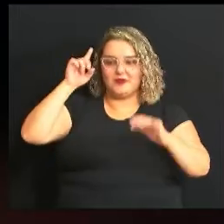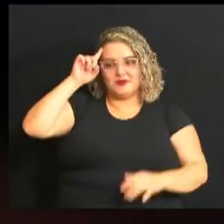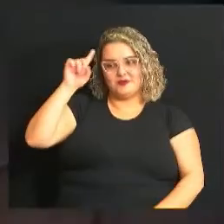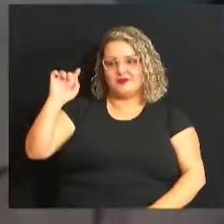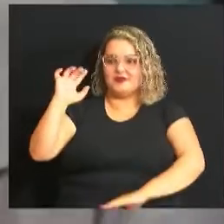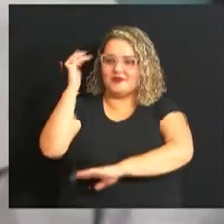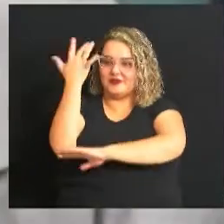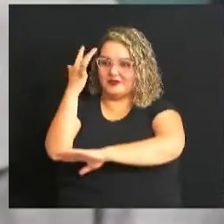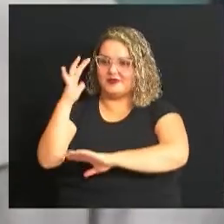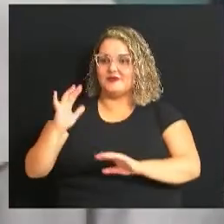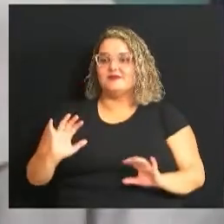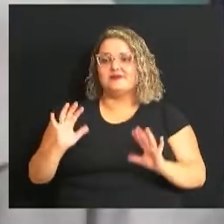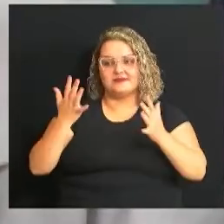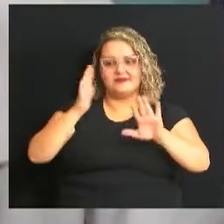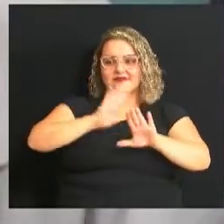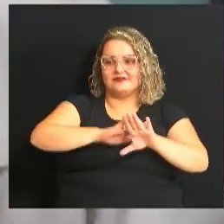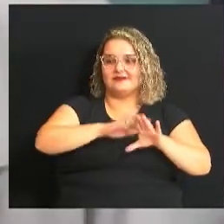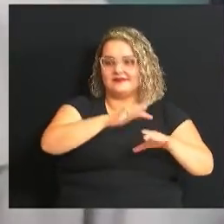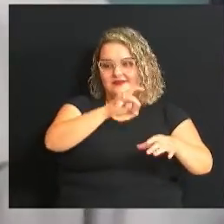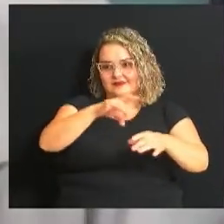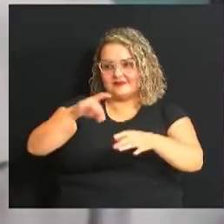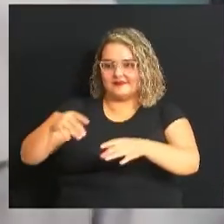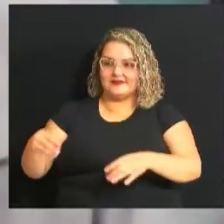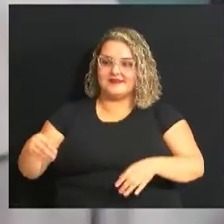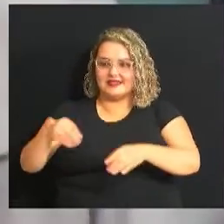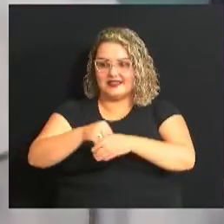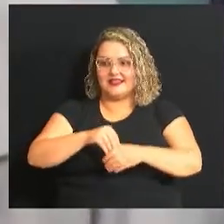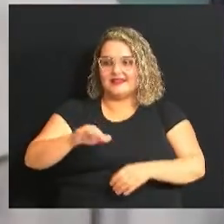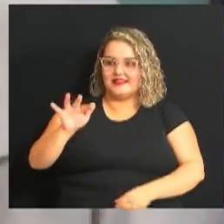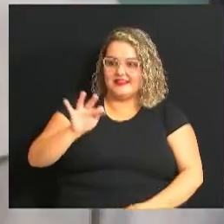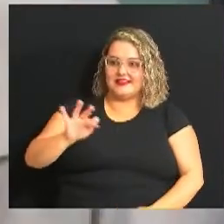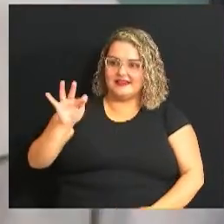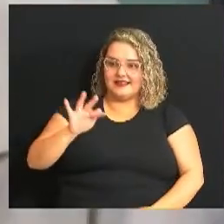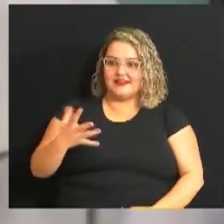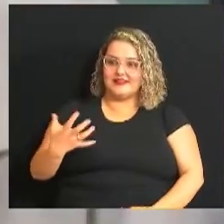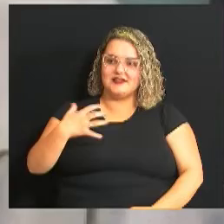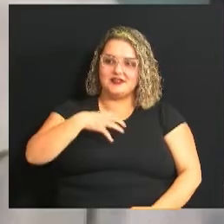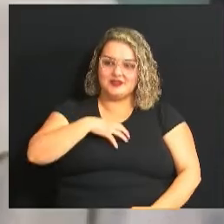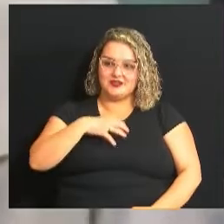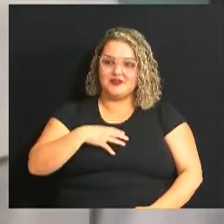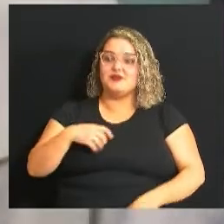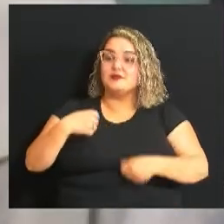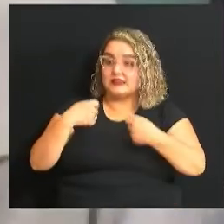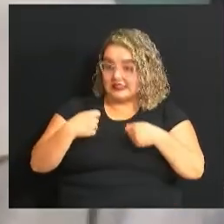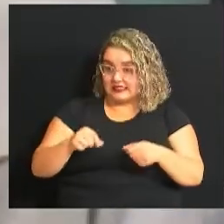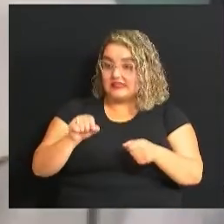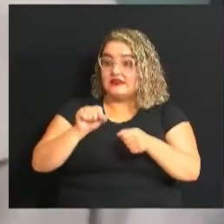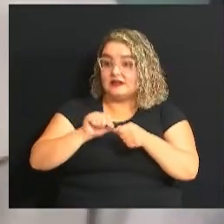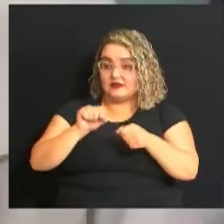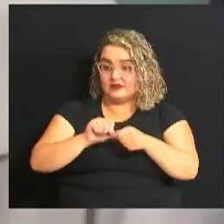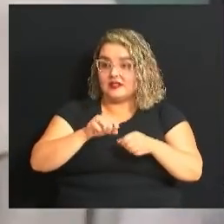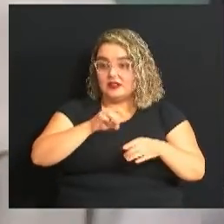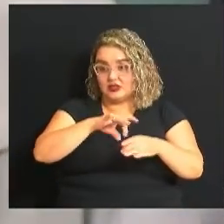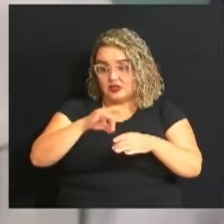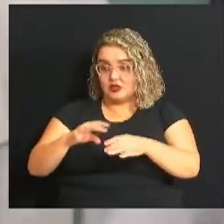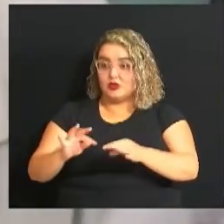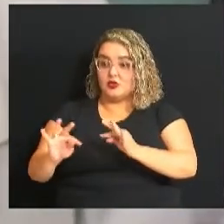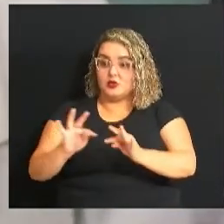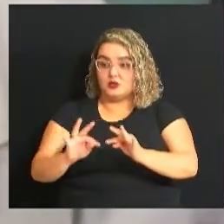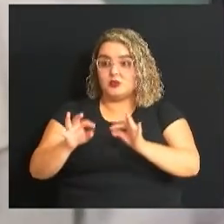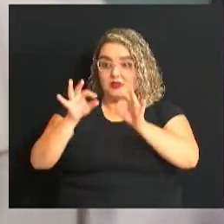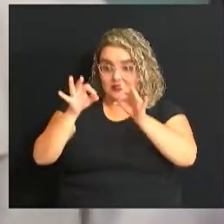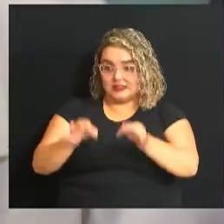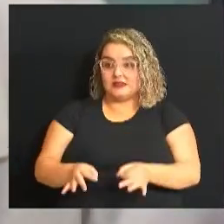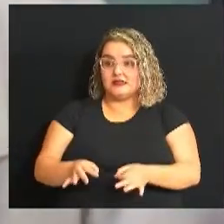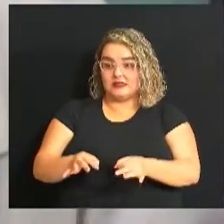uma grande ação de plantio aqui dentro do campus, da forma como deve ser feito o plantio, com técnicas adequadas, com